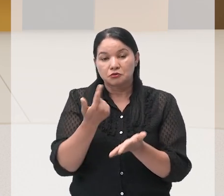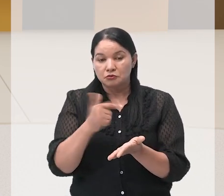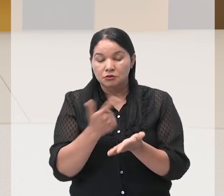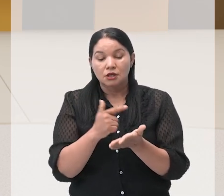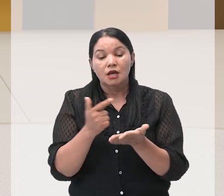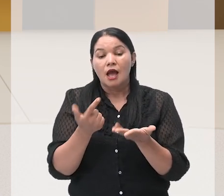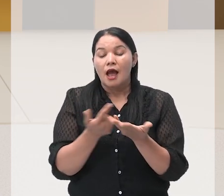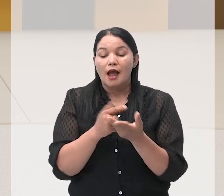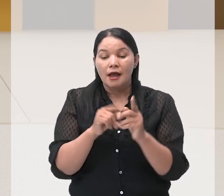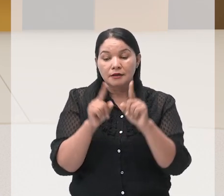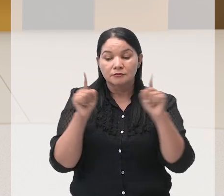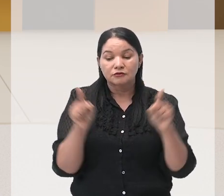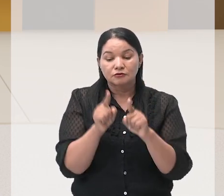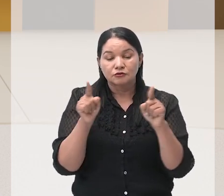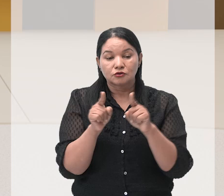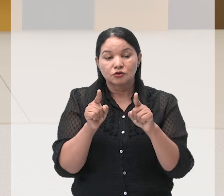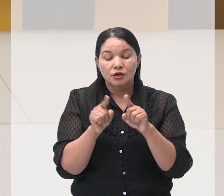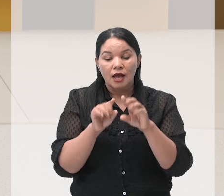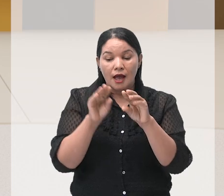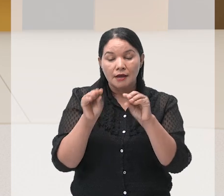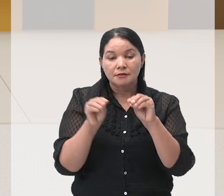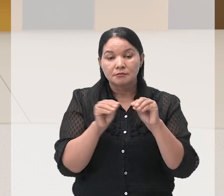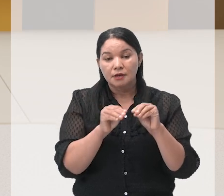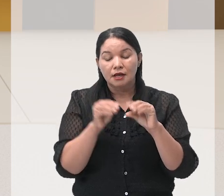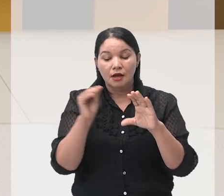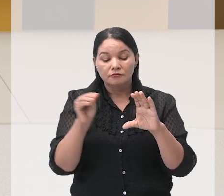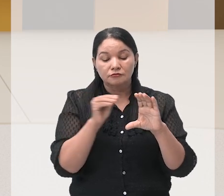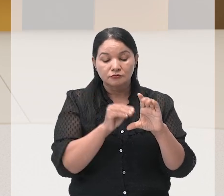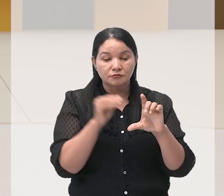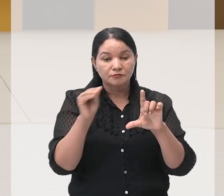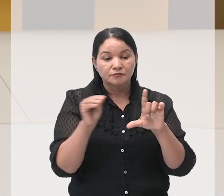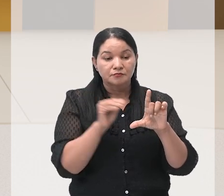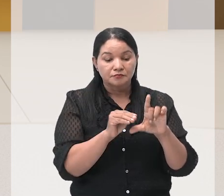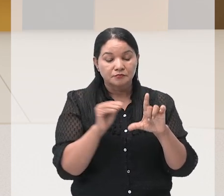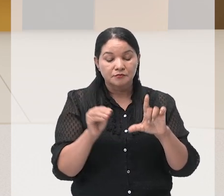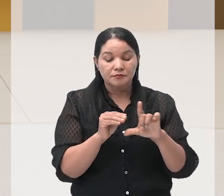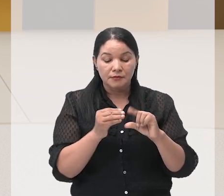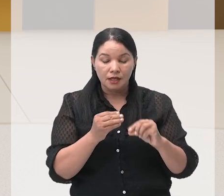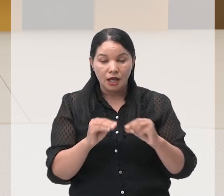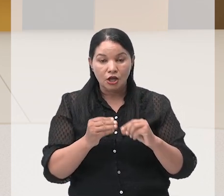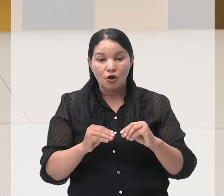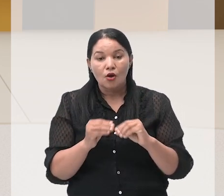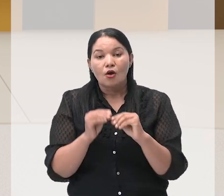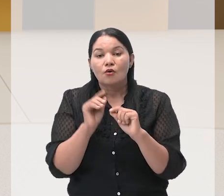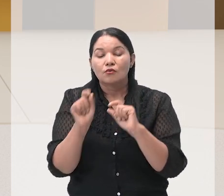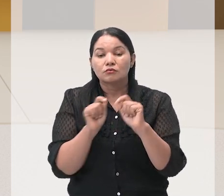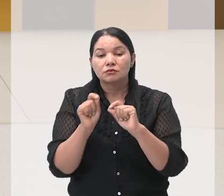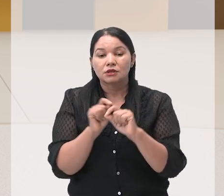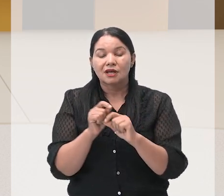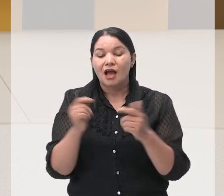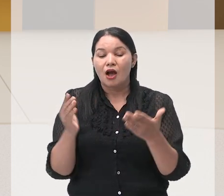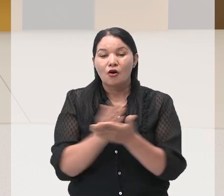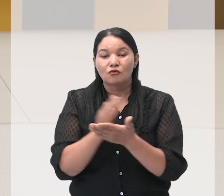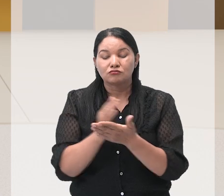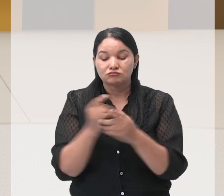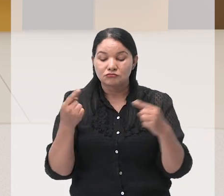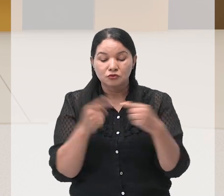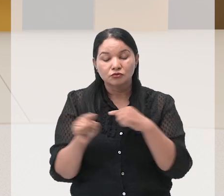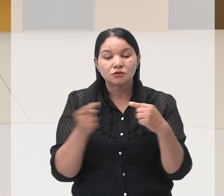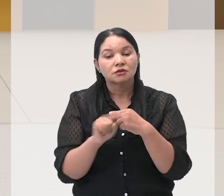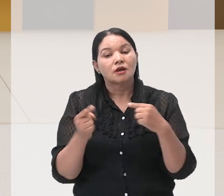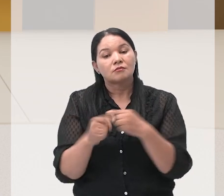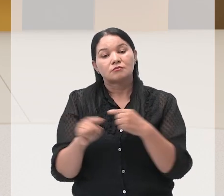que não correspondem à totalidade do que a pessoa entrevistada queria dizer. Então, eles fazem justamente